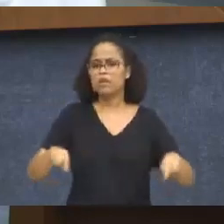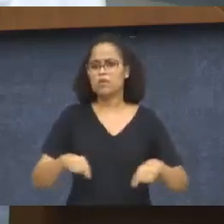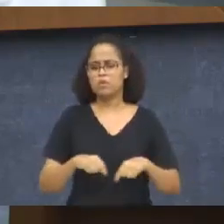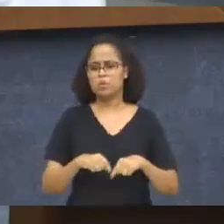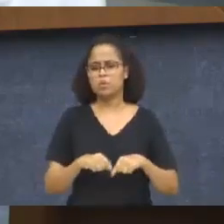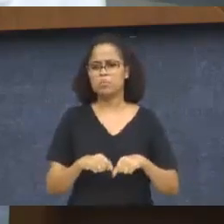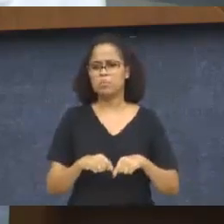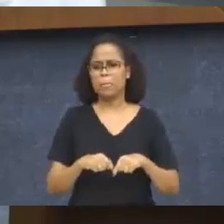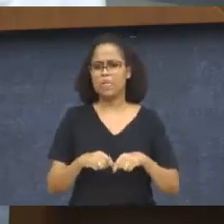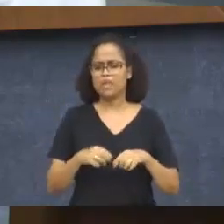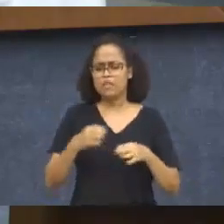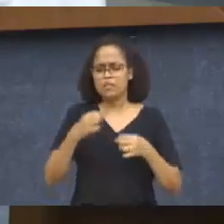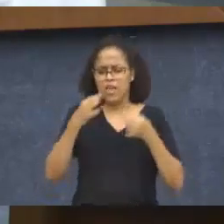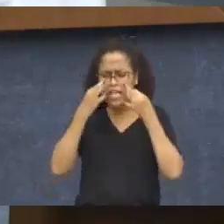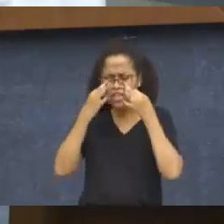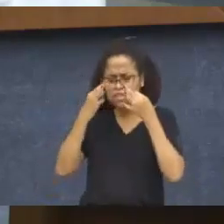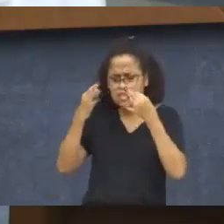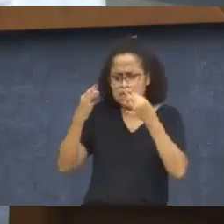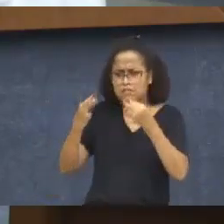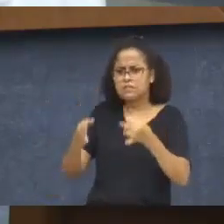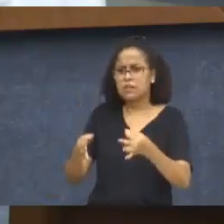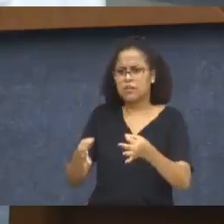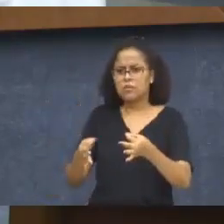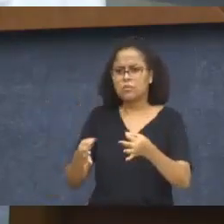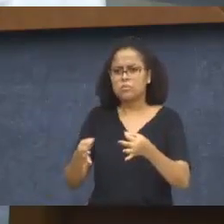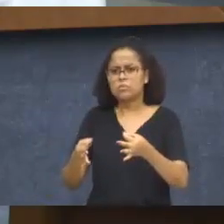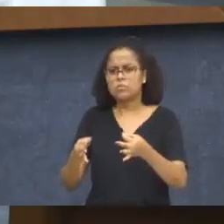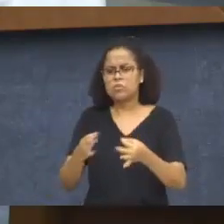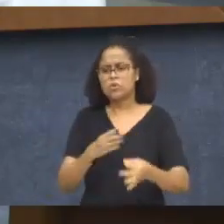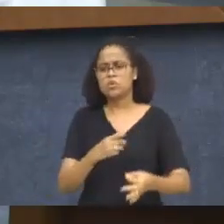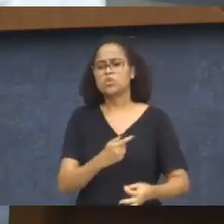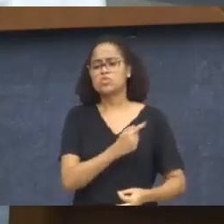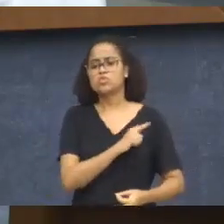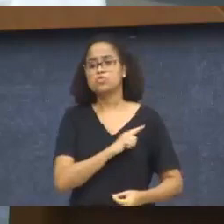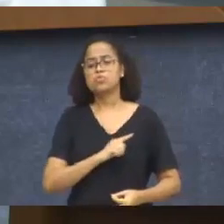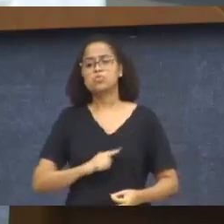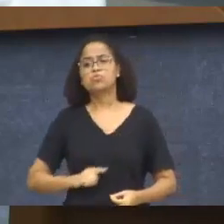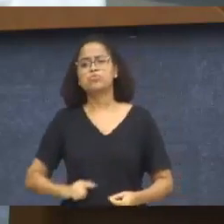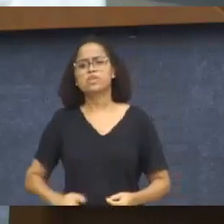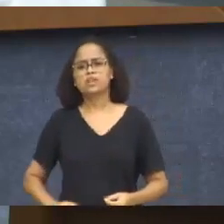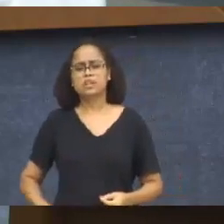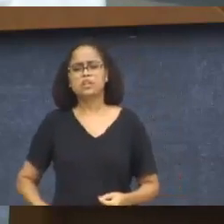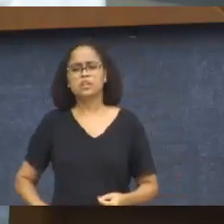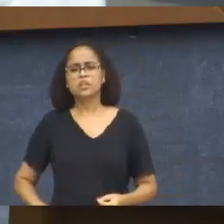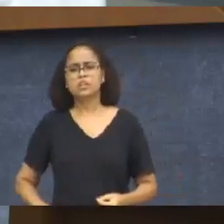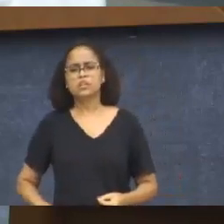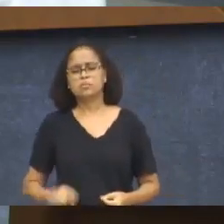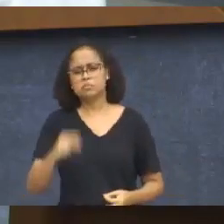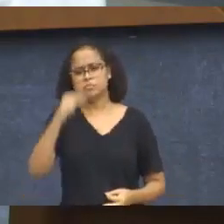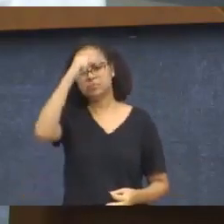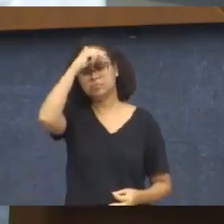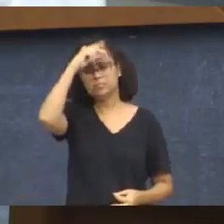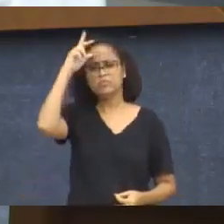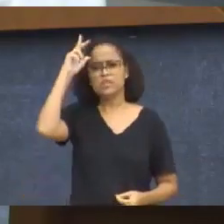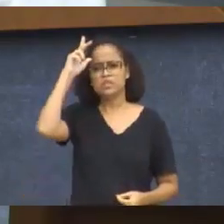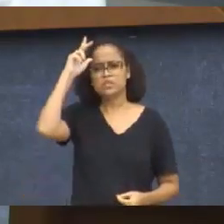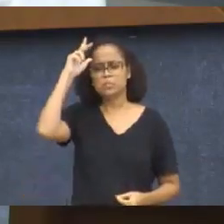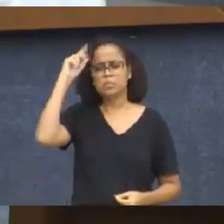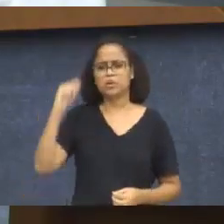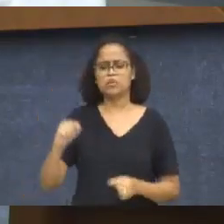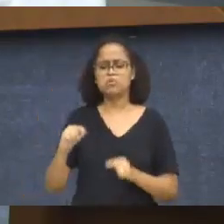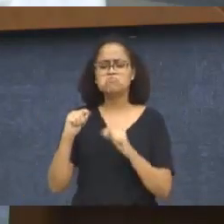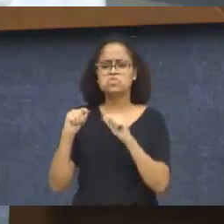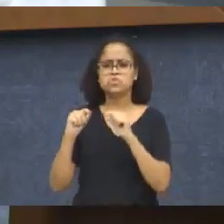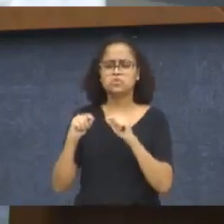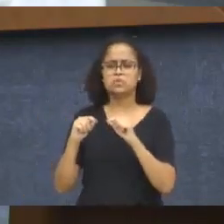da atenção do nosso governo municipal nisso, né? Lógico, nós estamos discutindo muito, debatendo muito, tudo aquilo que